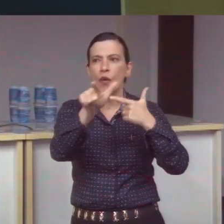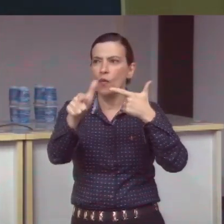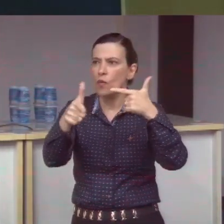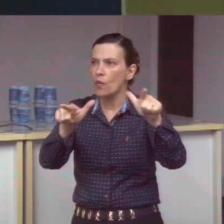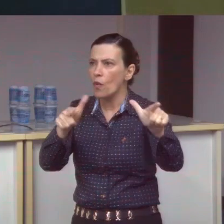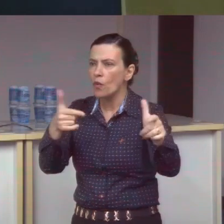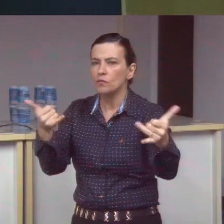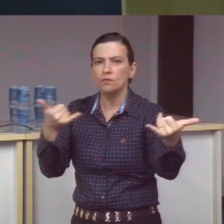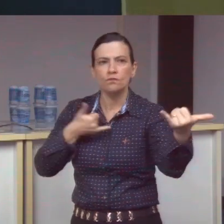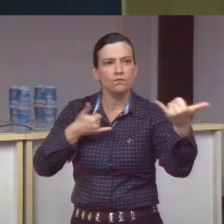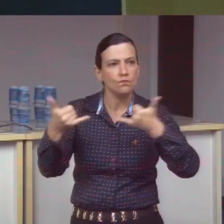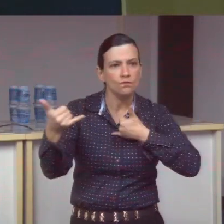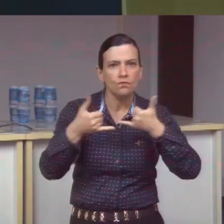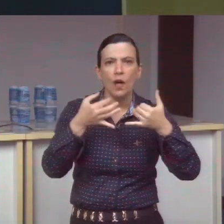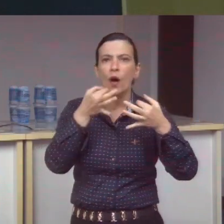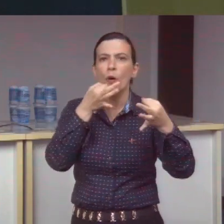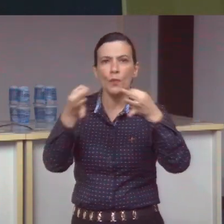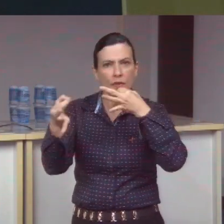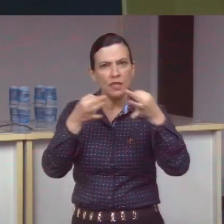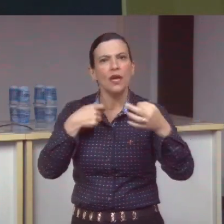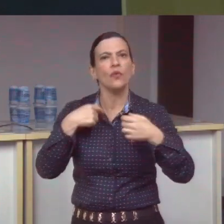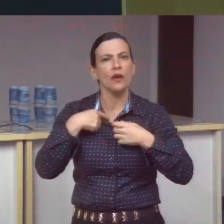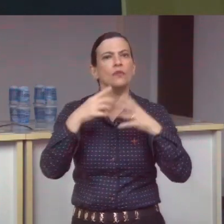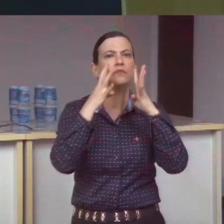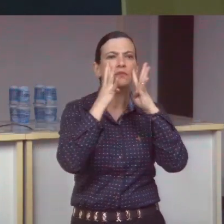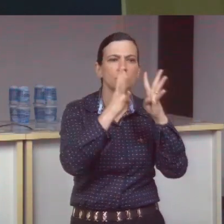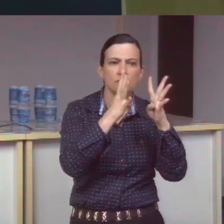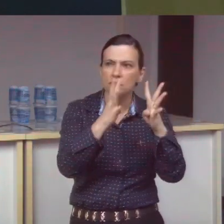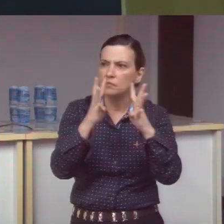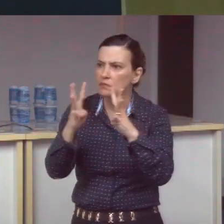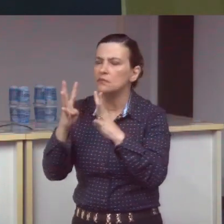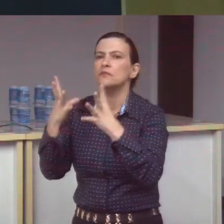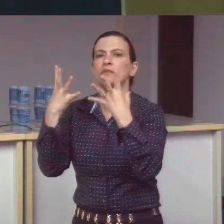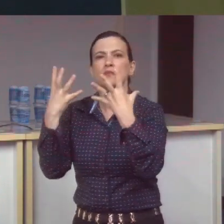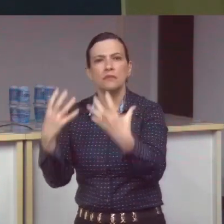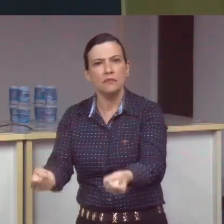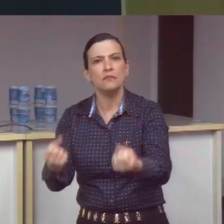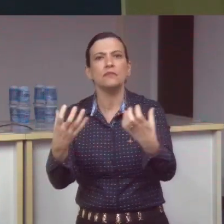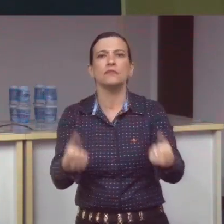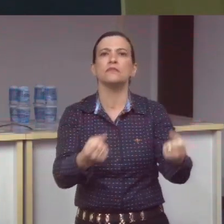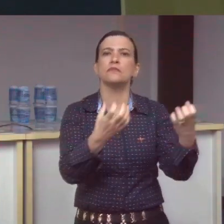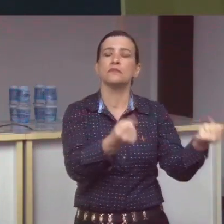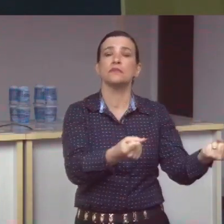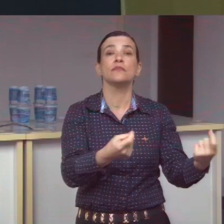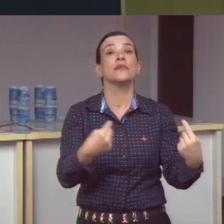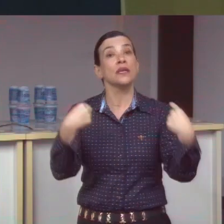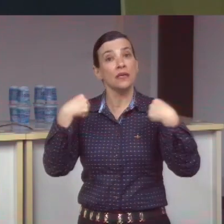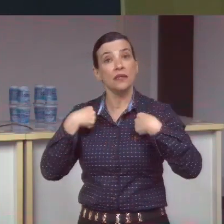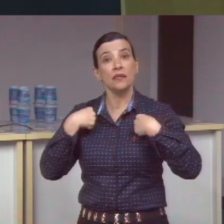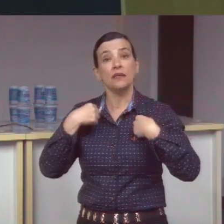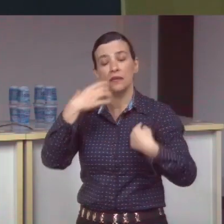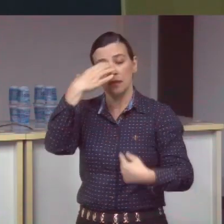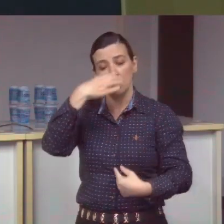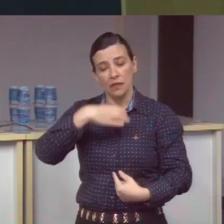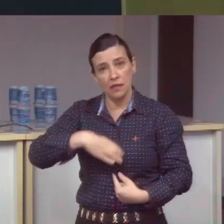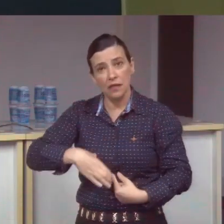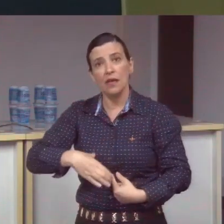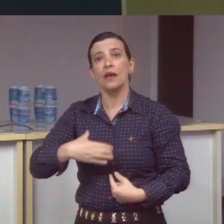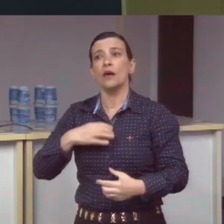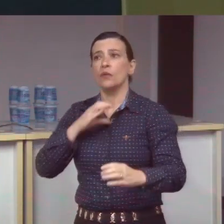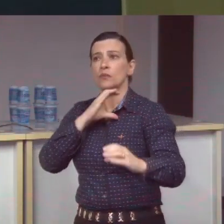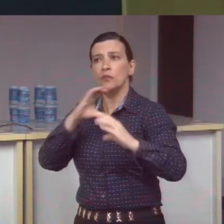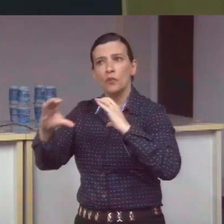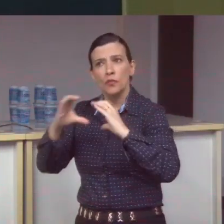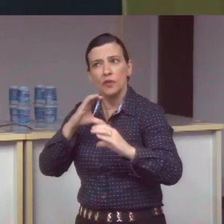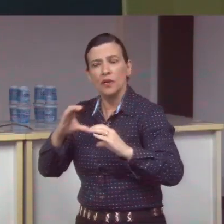não sei, ao que ele pode me dar, e se eu conseguir também me comunicar, apresentar o que eu